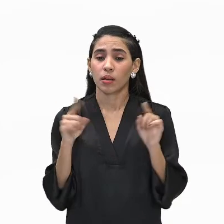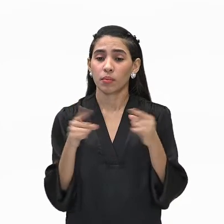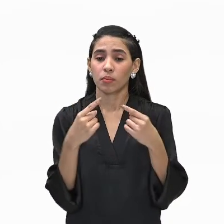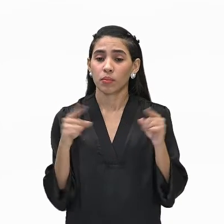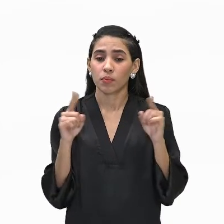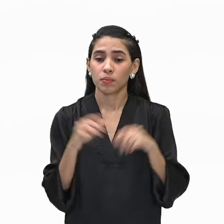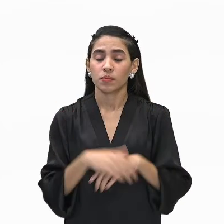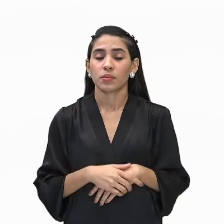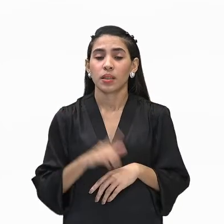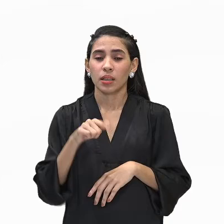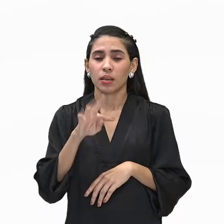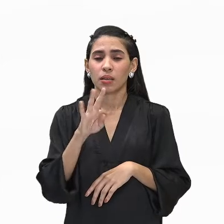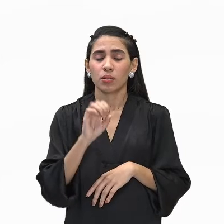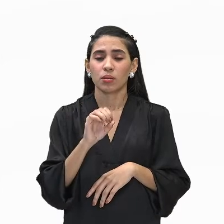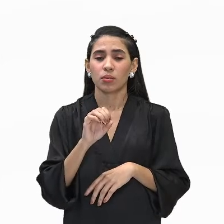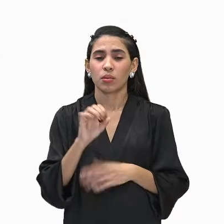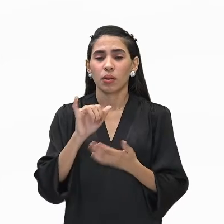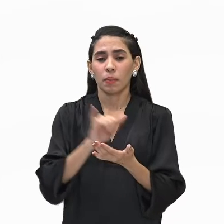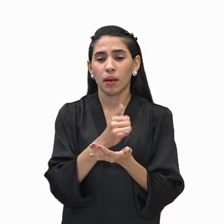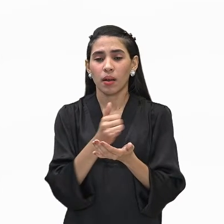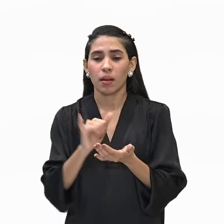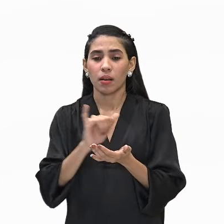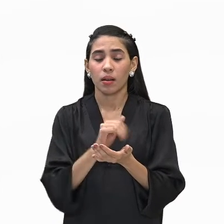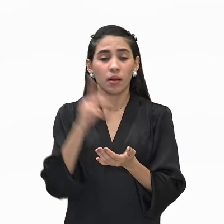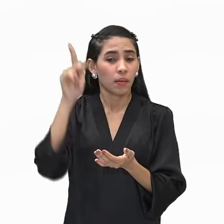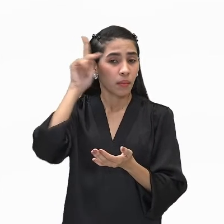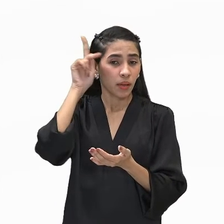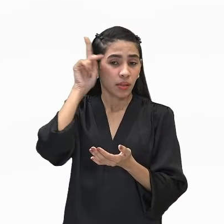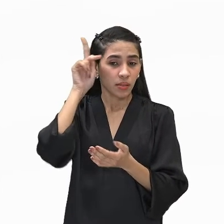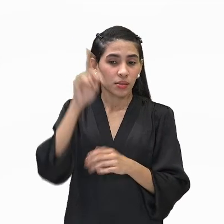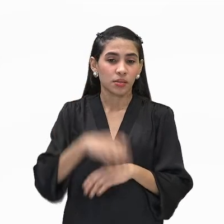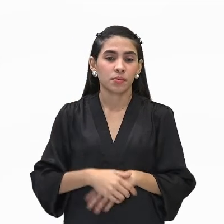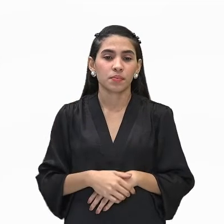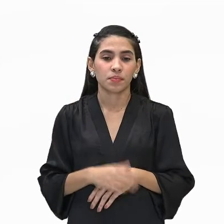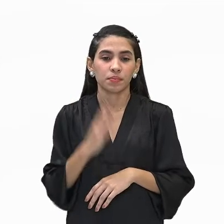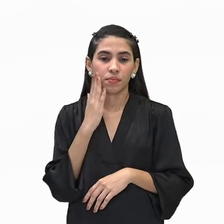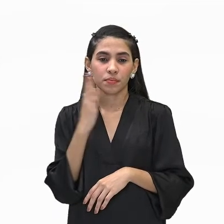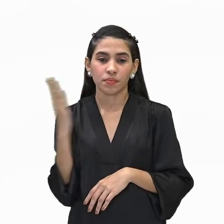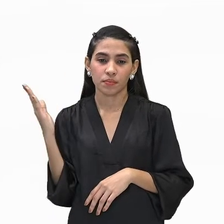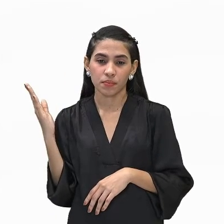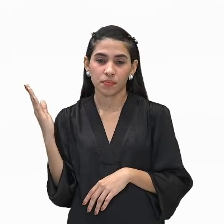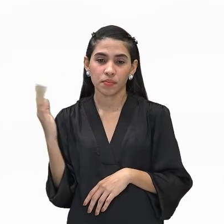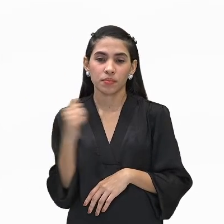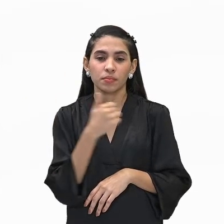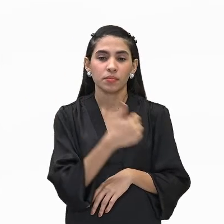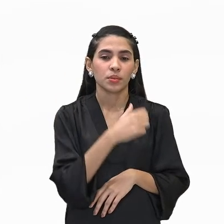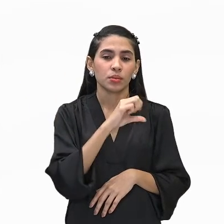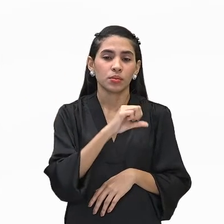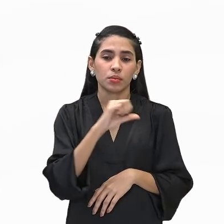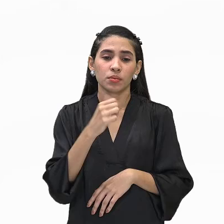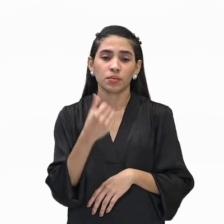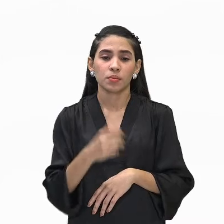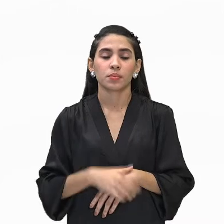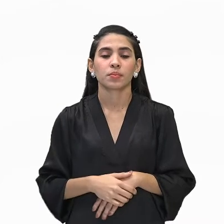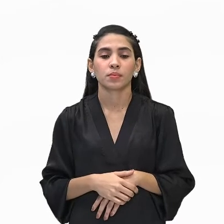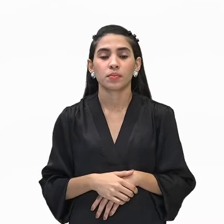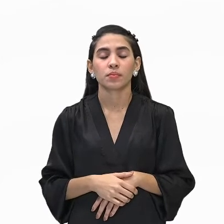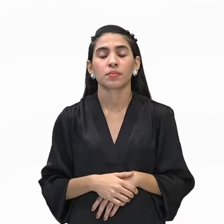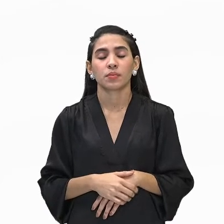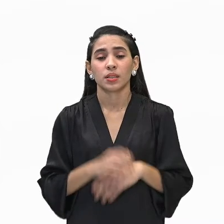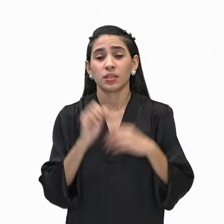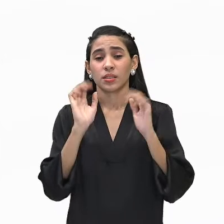uma toada lá do Boi Bumbá de Parintins, composta por Emerson Maia em 1996, que já tratava